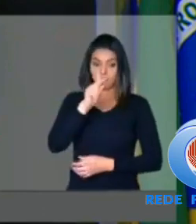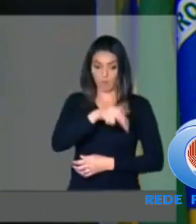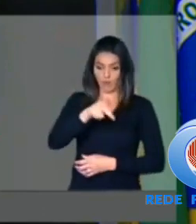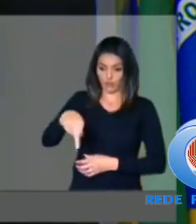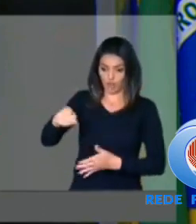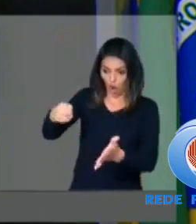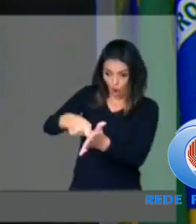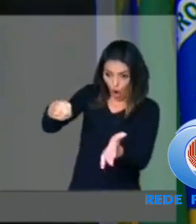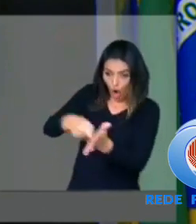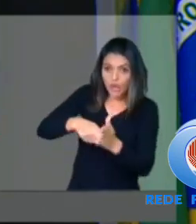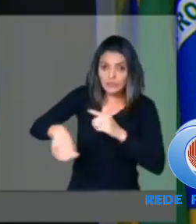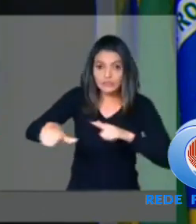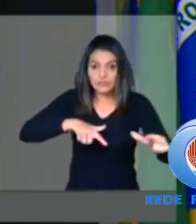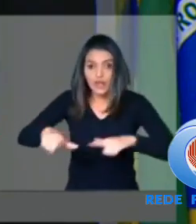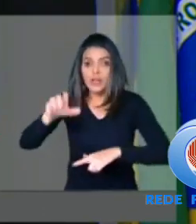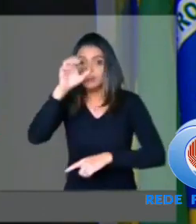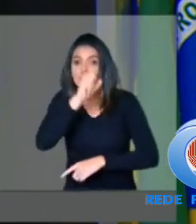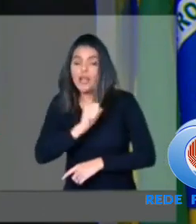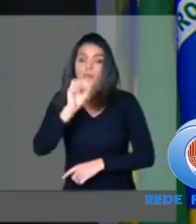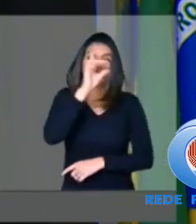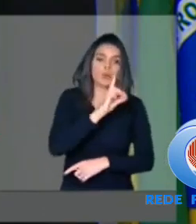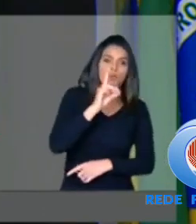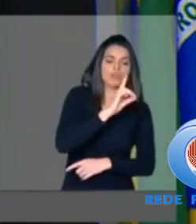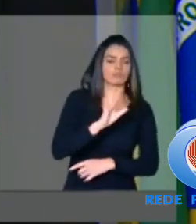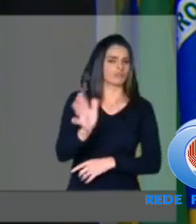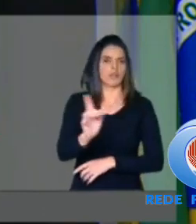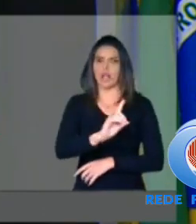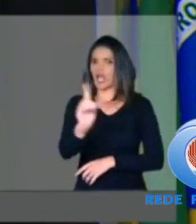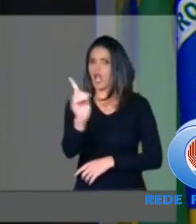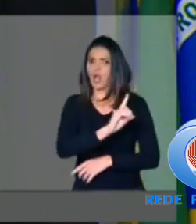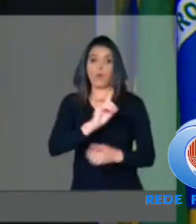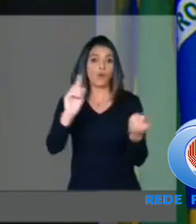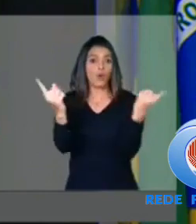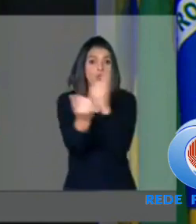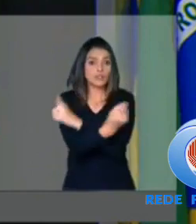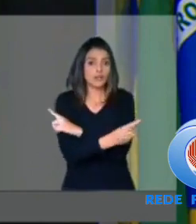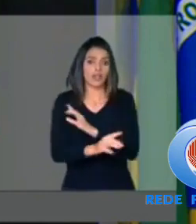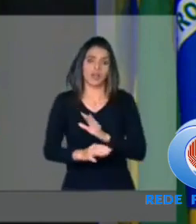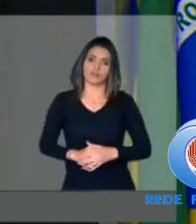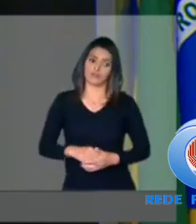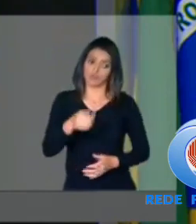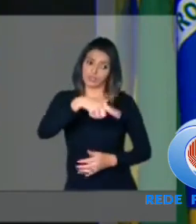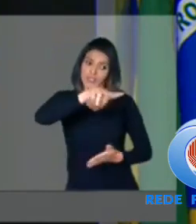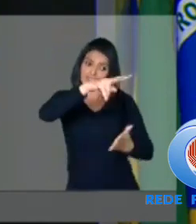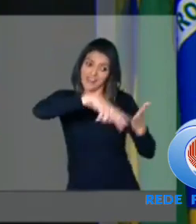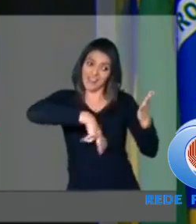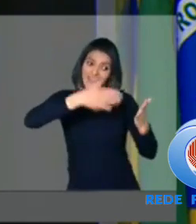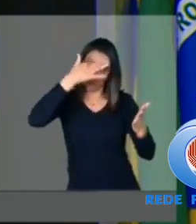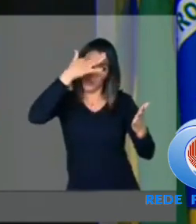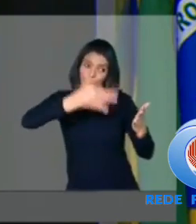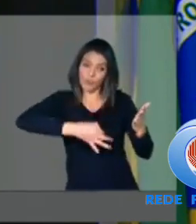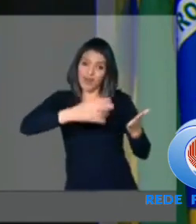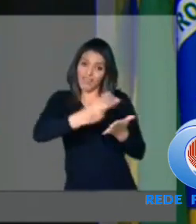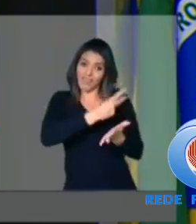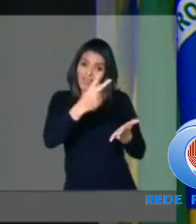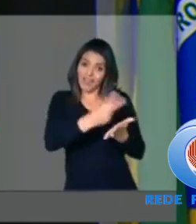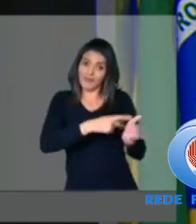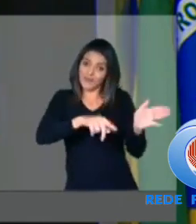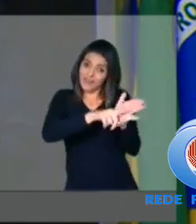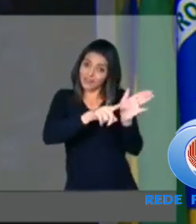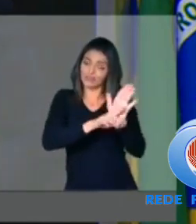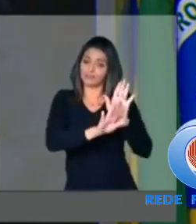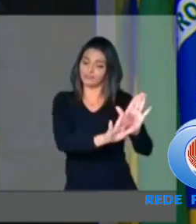não. Está sendo feita uma interpretação negativa e errada. É a possibilidade e é o direito do professor, se